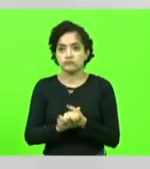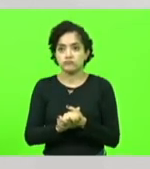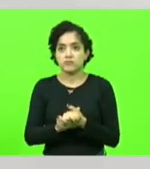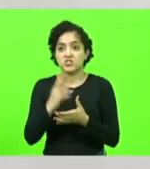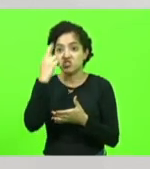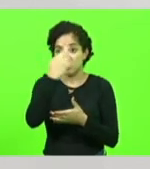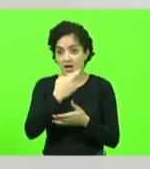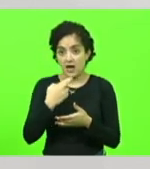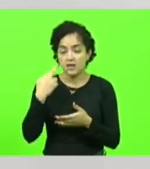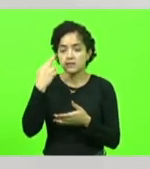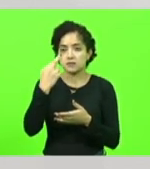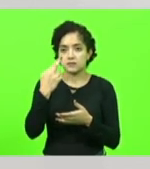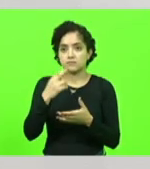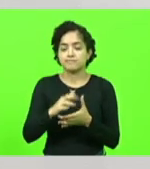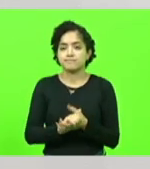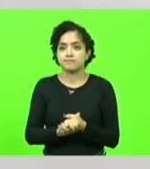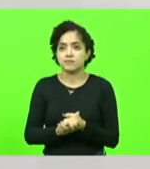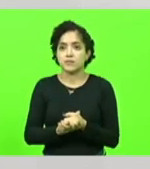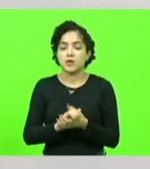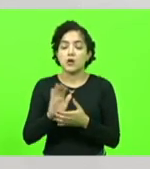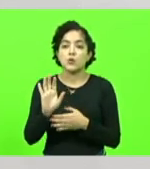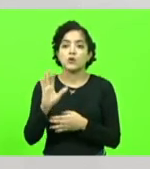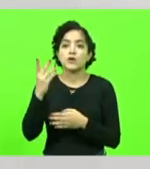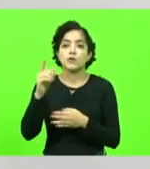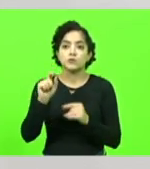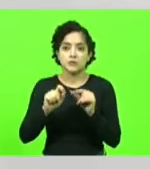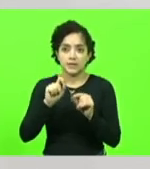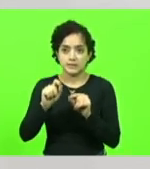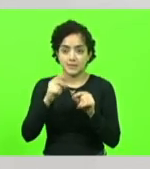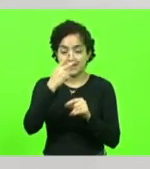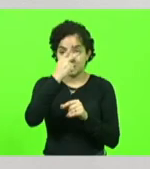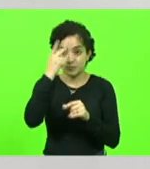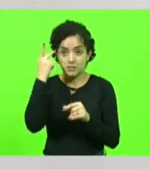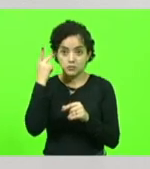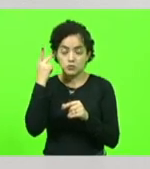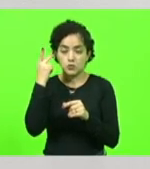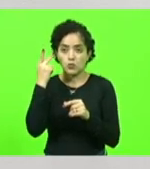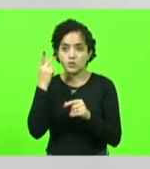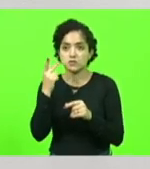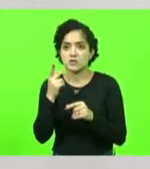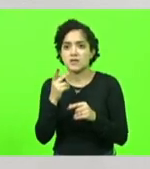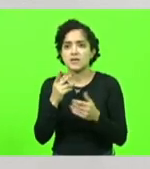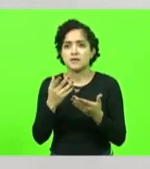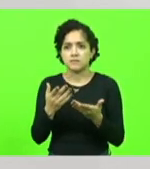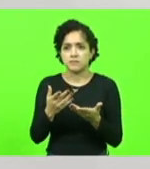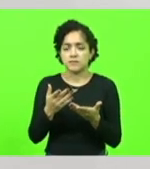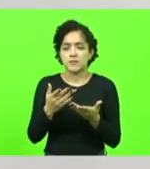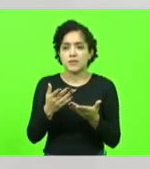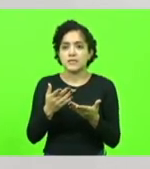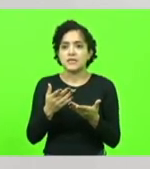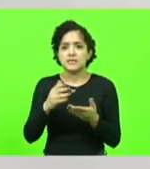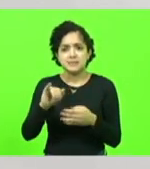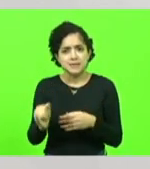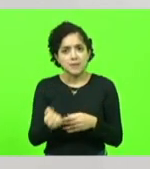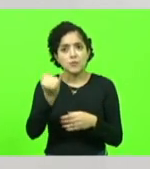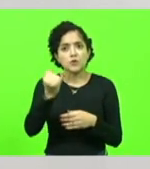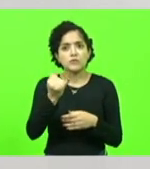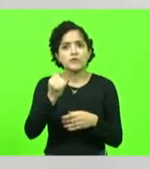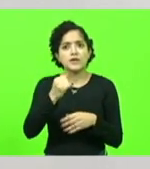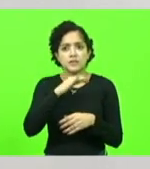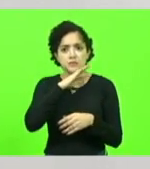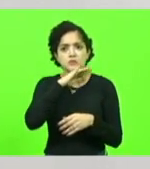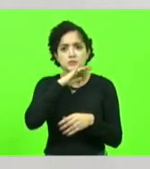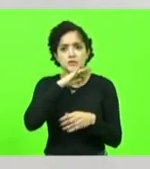canil clandestino. O que acontece? Essas pessoas são conhecidas como gigolôs de animais, de